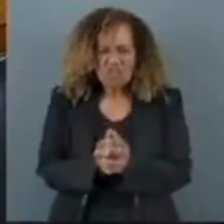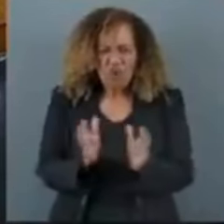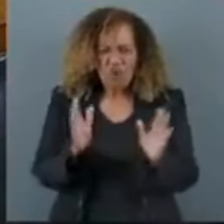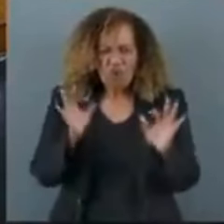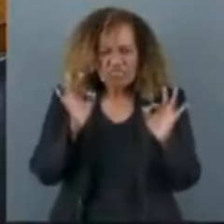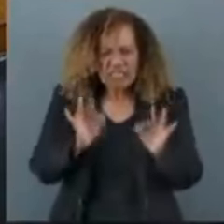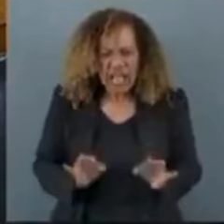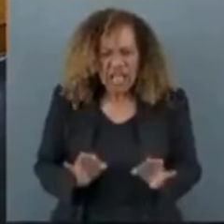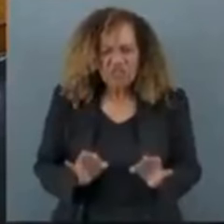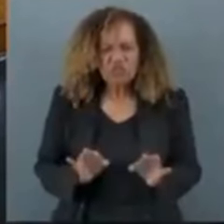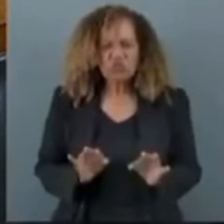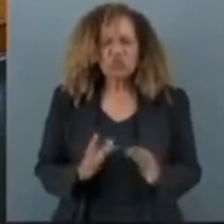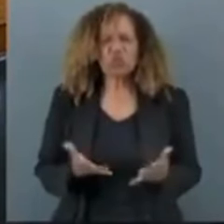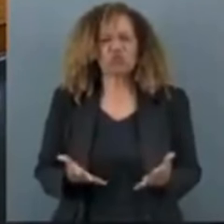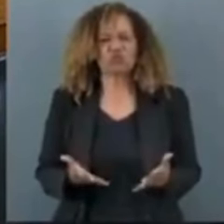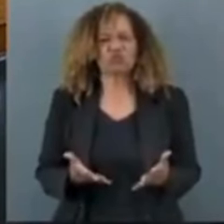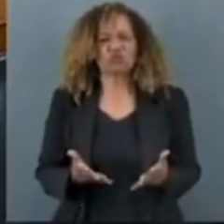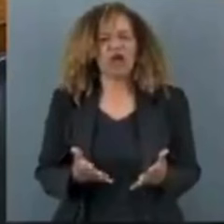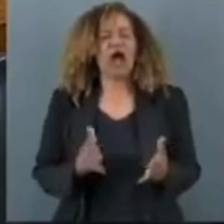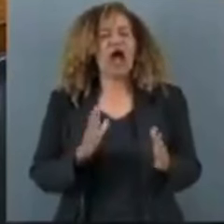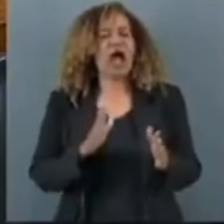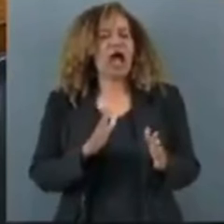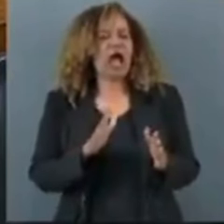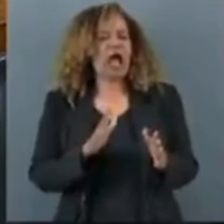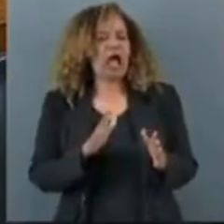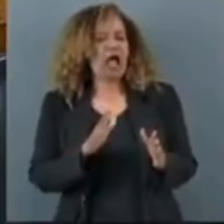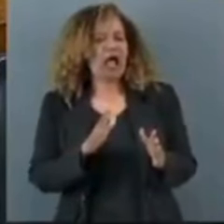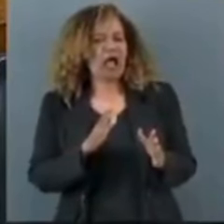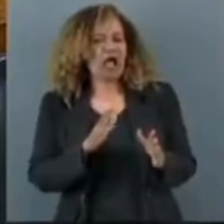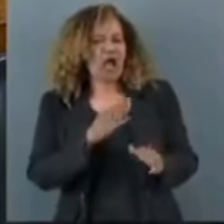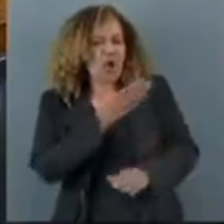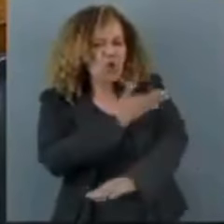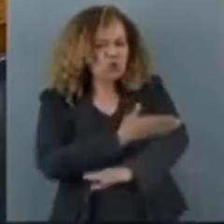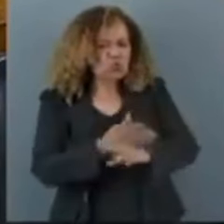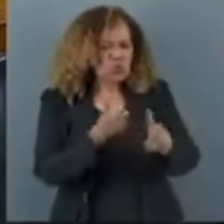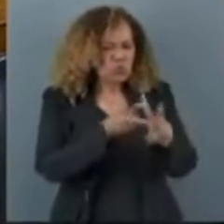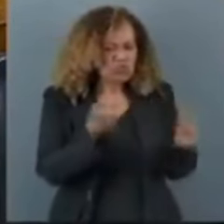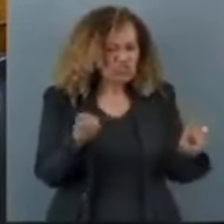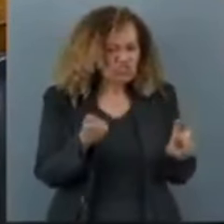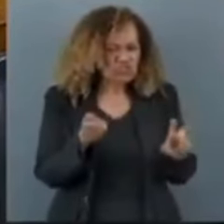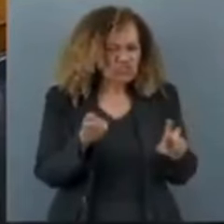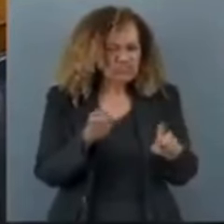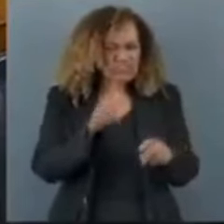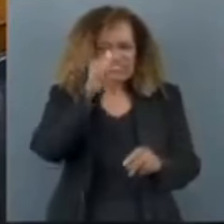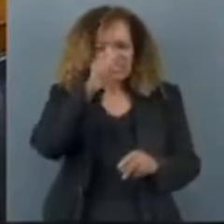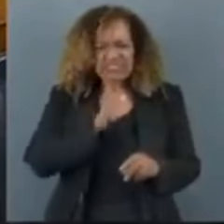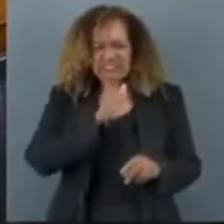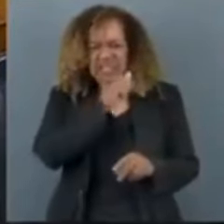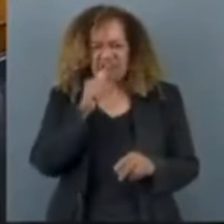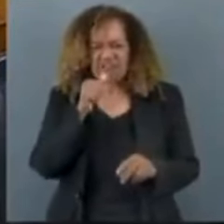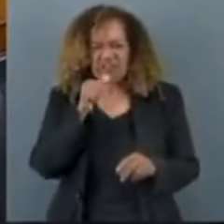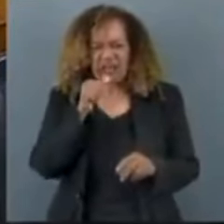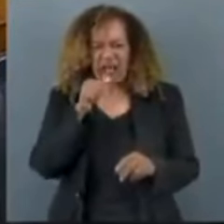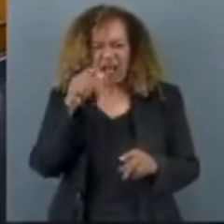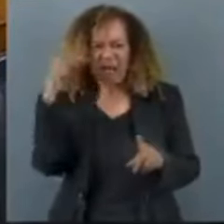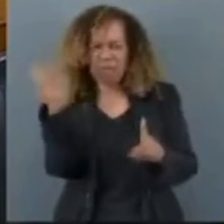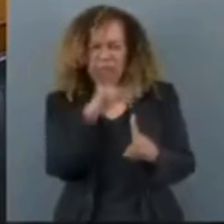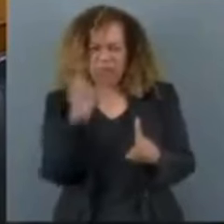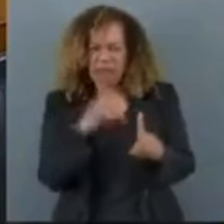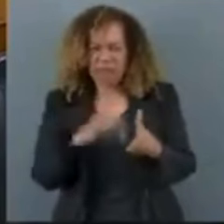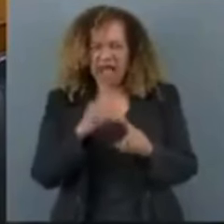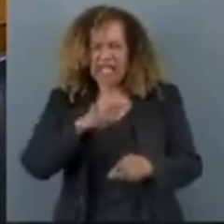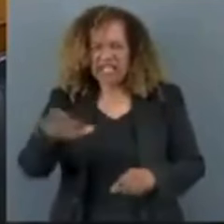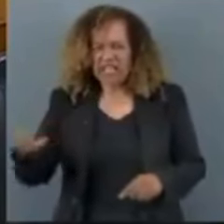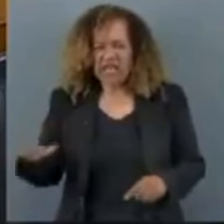Ah, faz parte da ancestralidade sacrificar crianças? Não, não pode